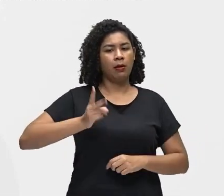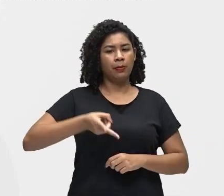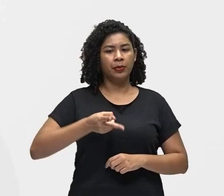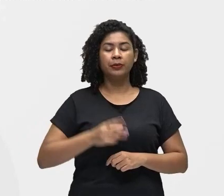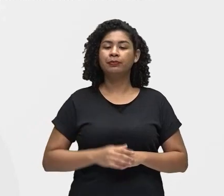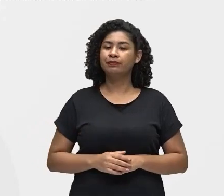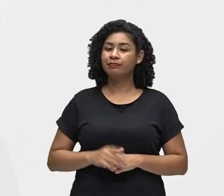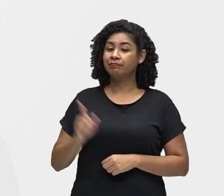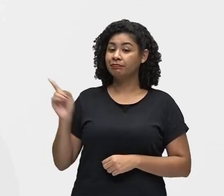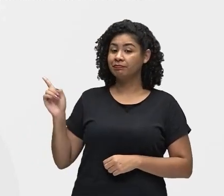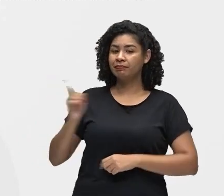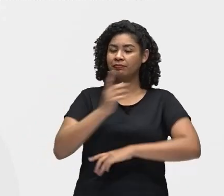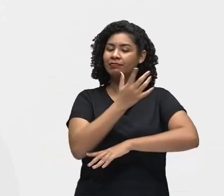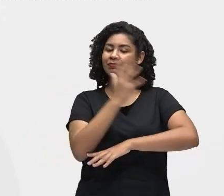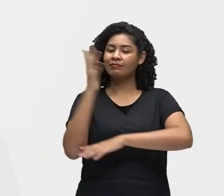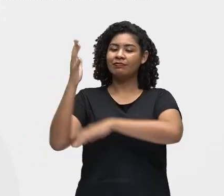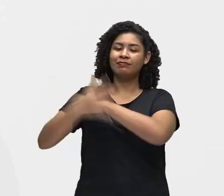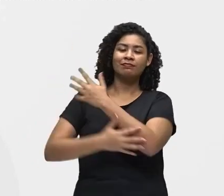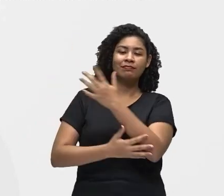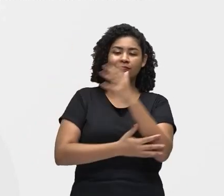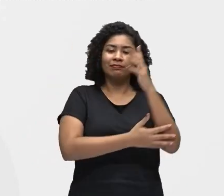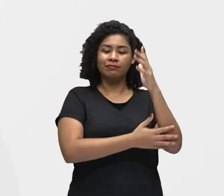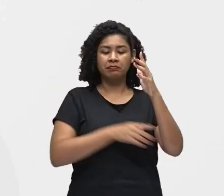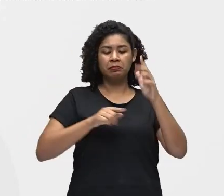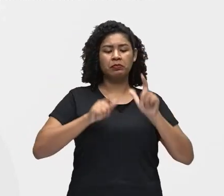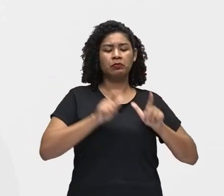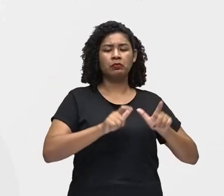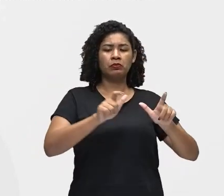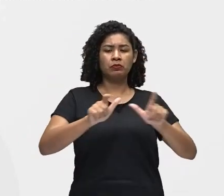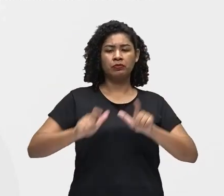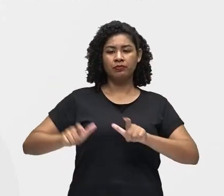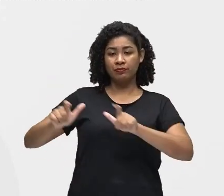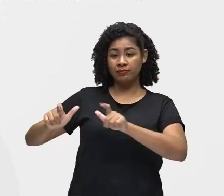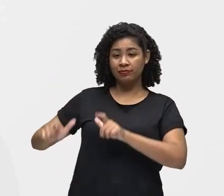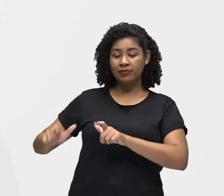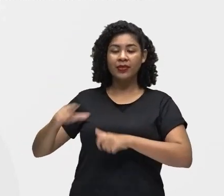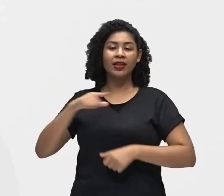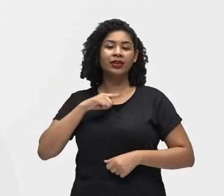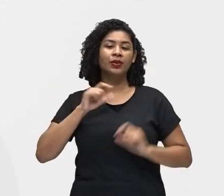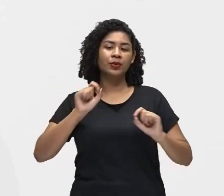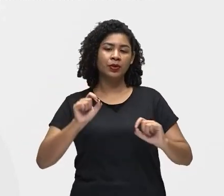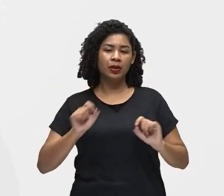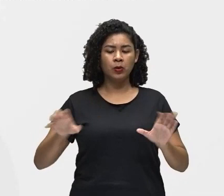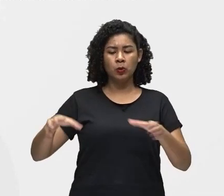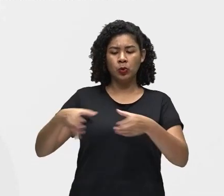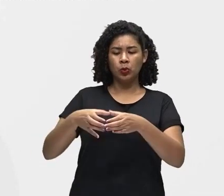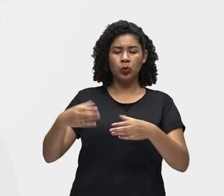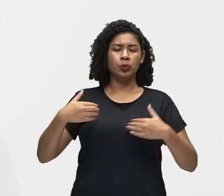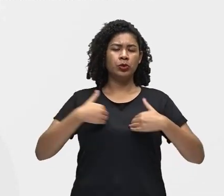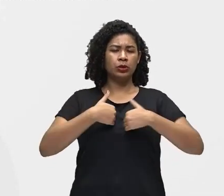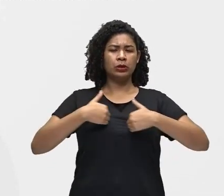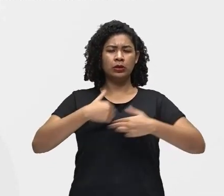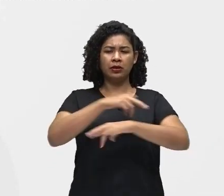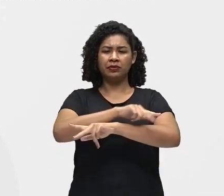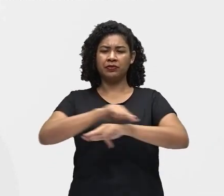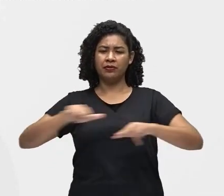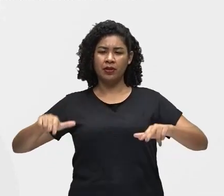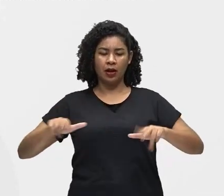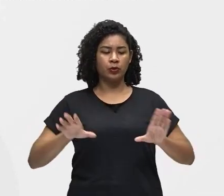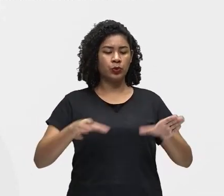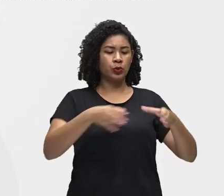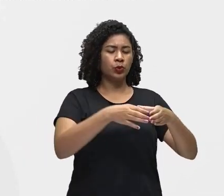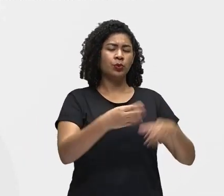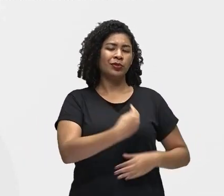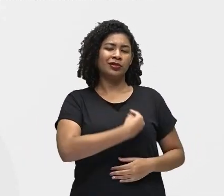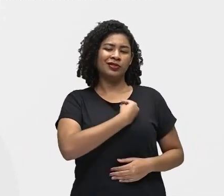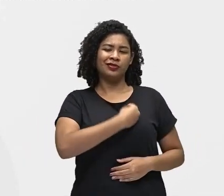Na natureza, né, nos ecossistemas, a gente vai ter os animais, né, os seres vivos ali, não somente os animais, óbvio, mas os seres vivos de um modo